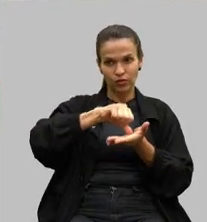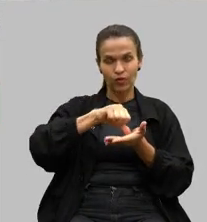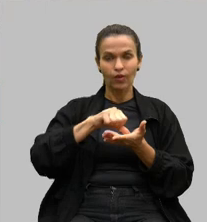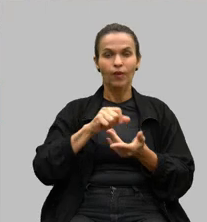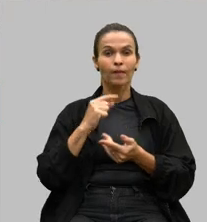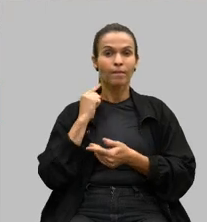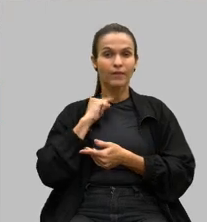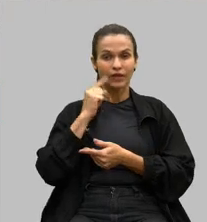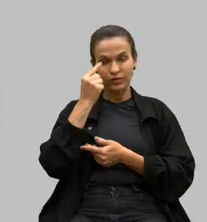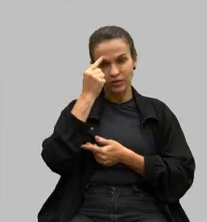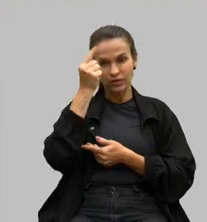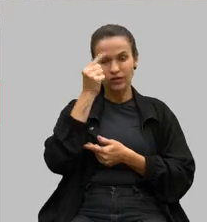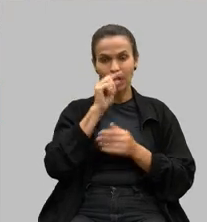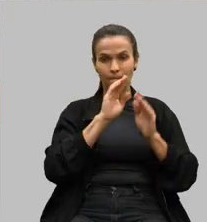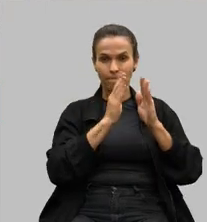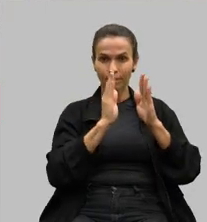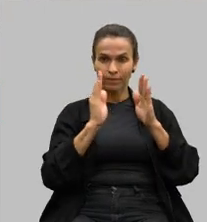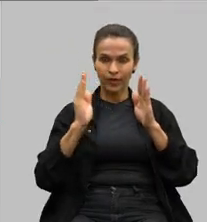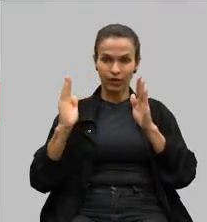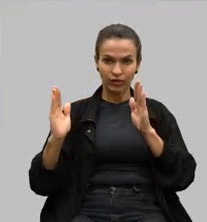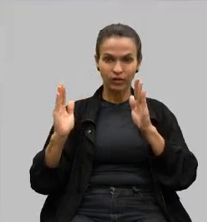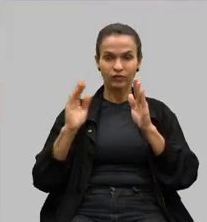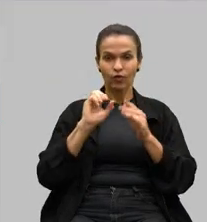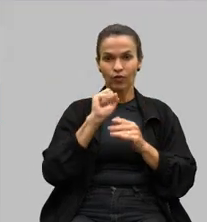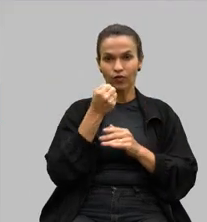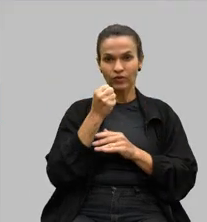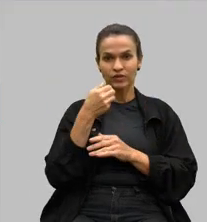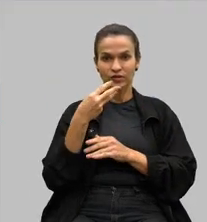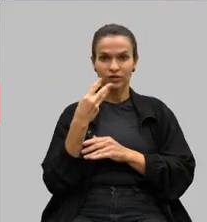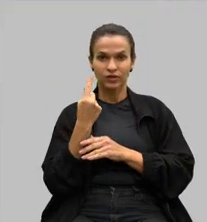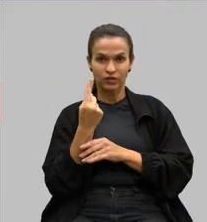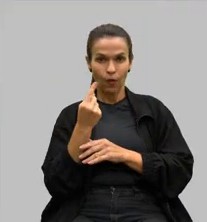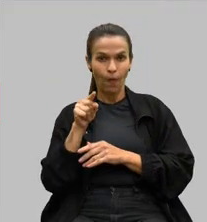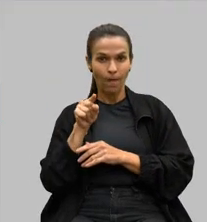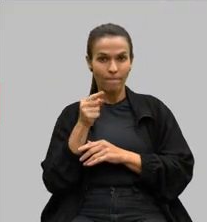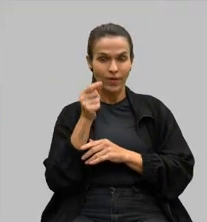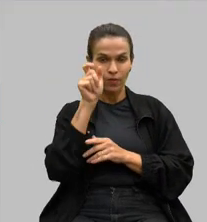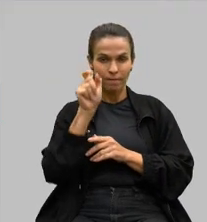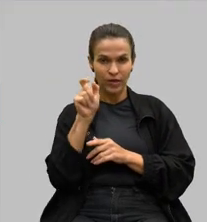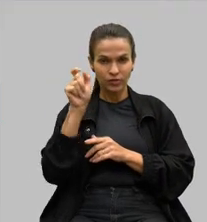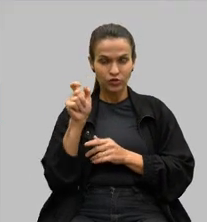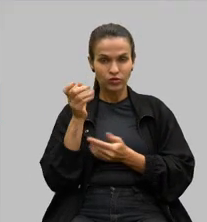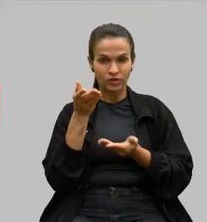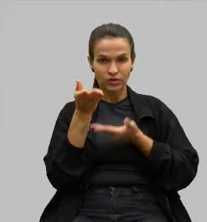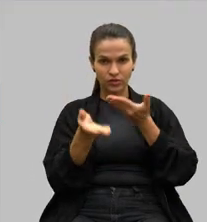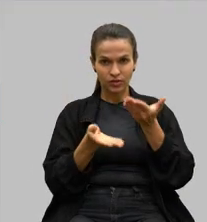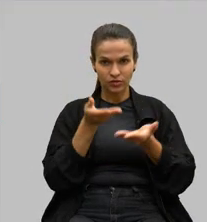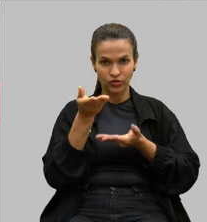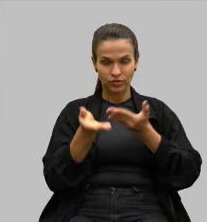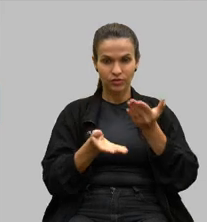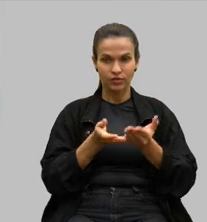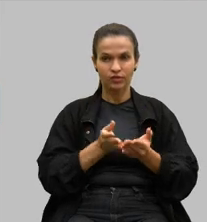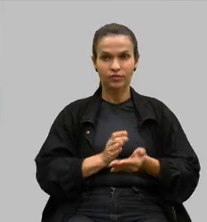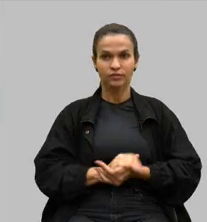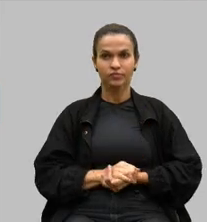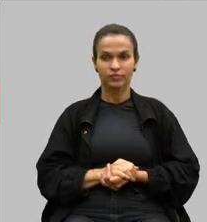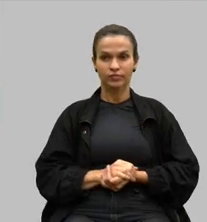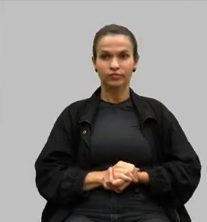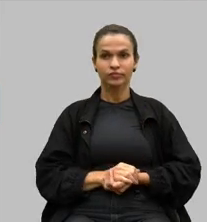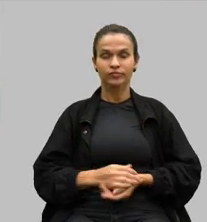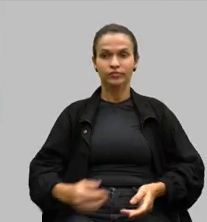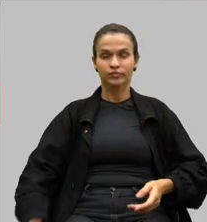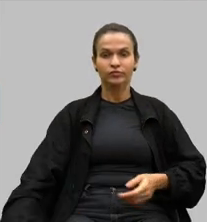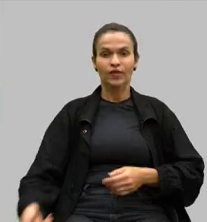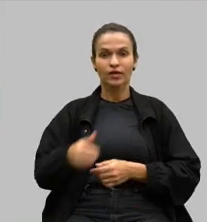então bibliotecas foram 831 pessoas atendidas